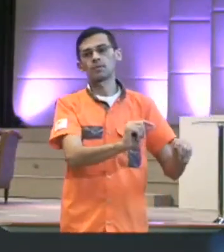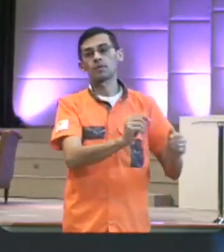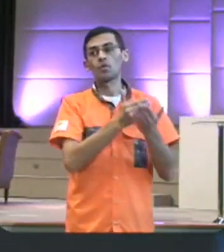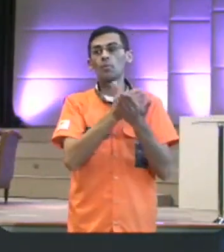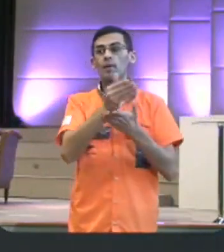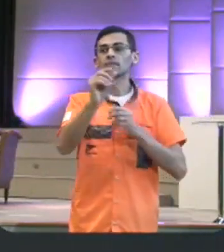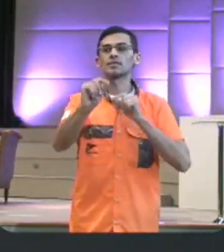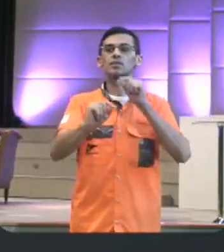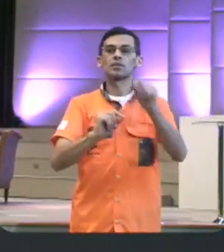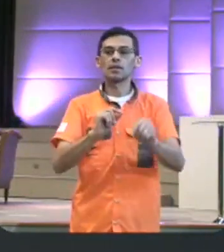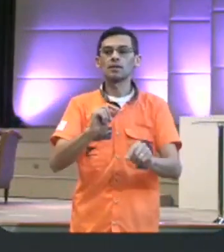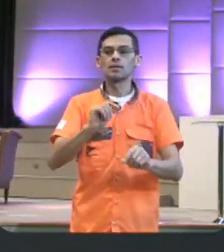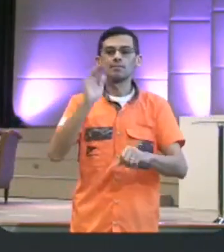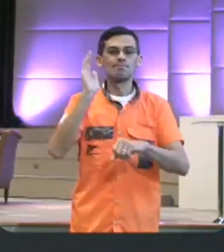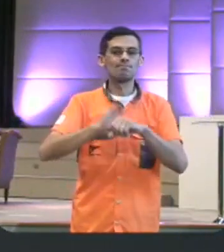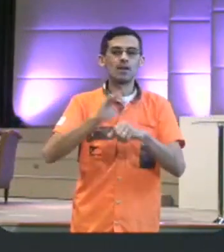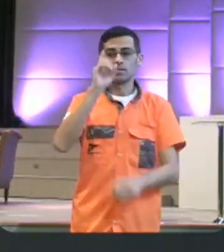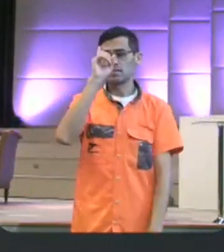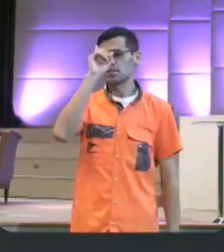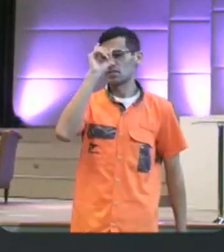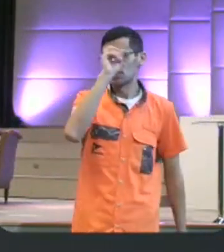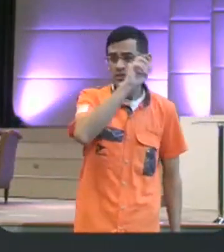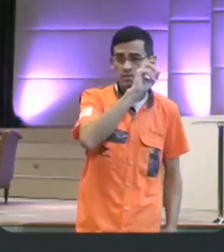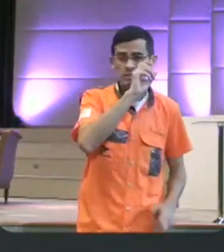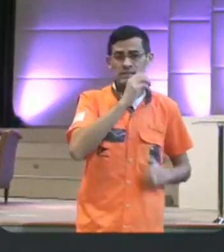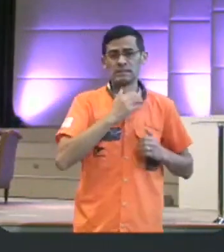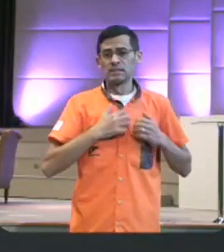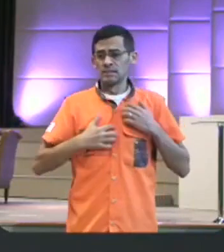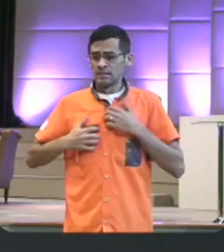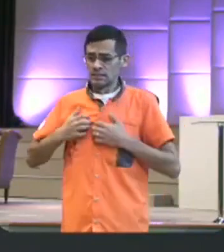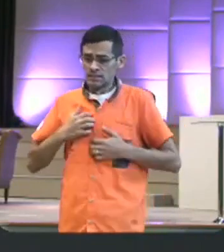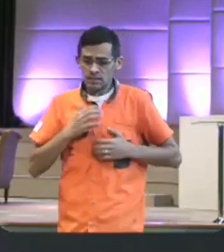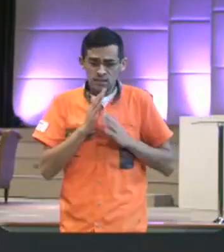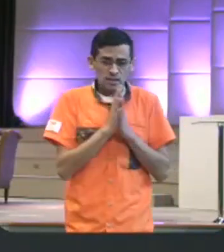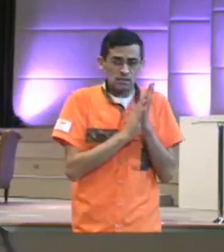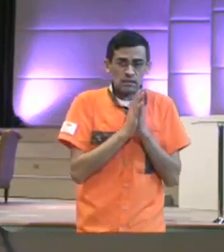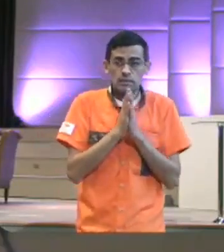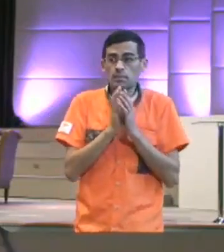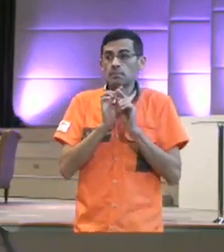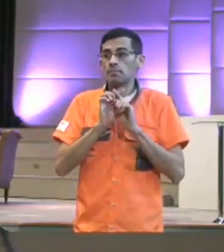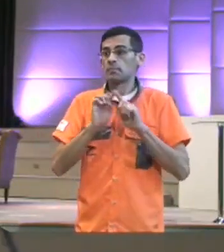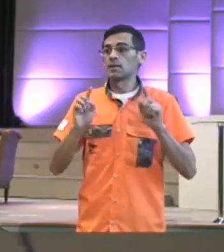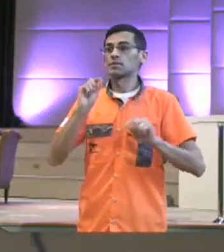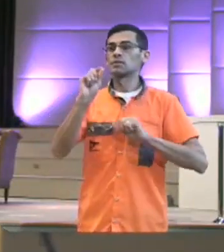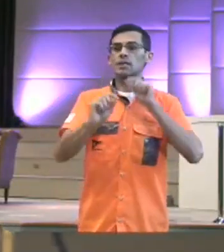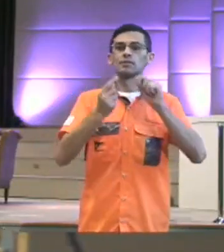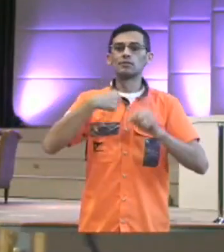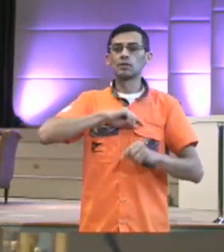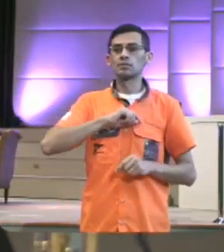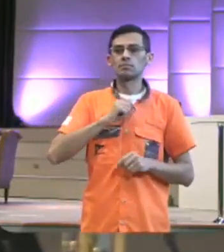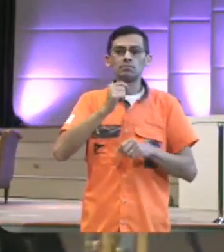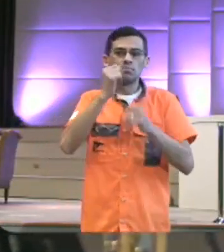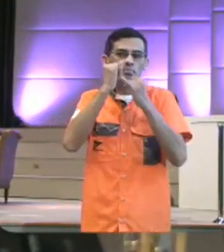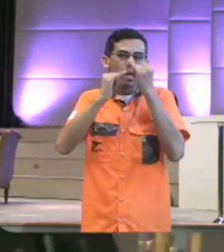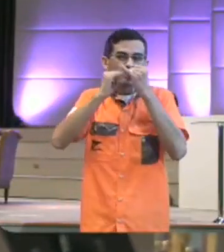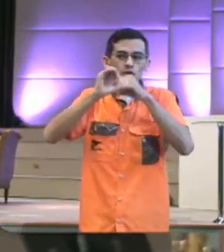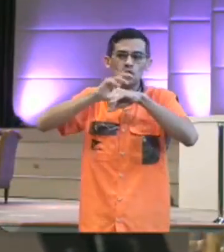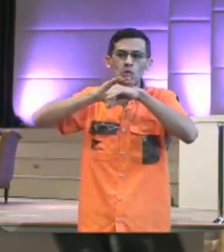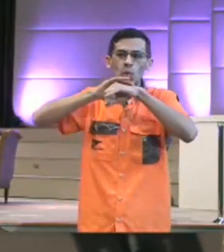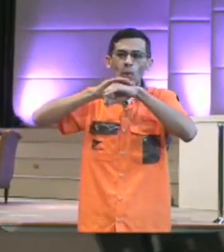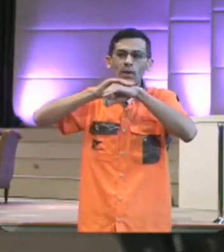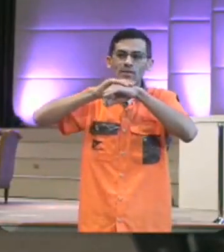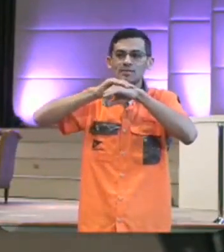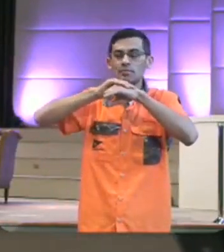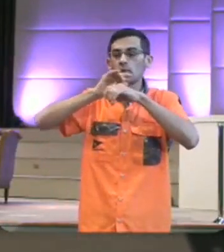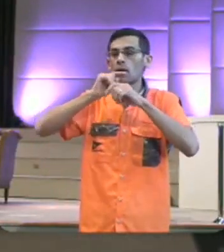Começa a ficar mais intenso, mais angustiante. E quando a gente vê, a gente está doente.